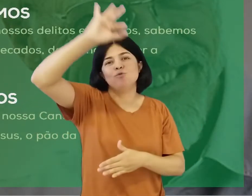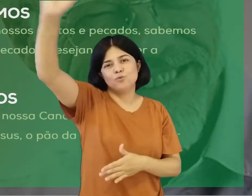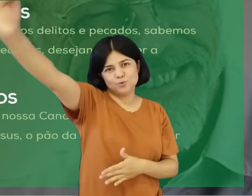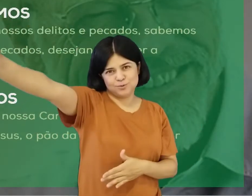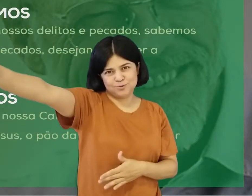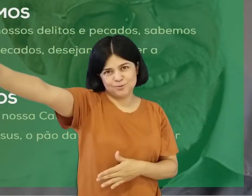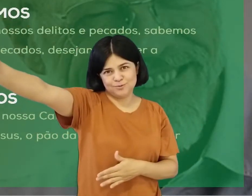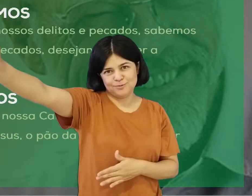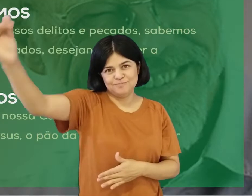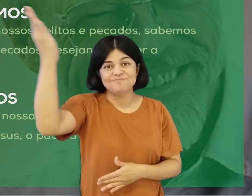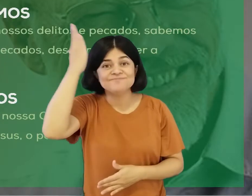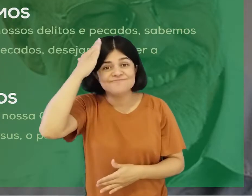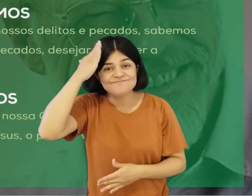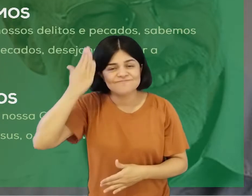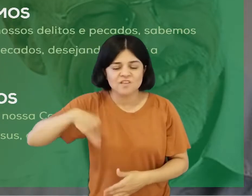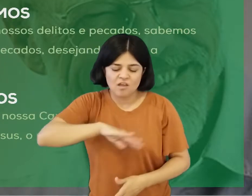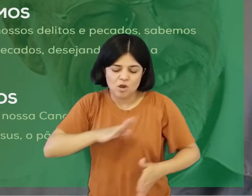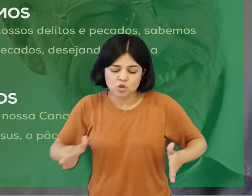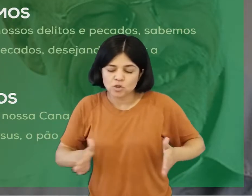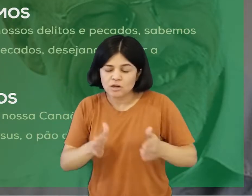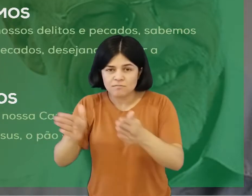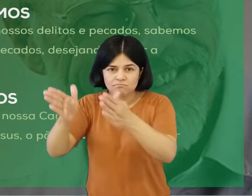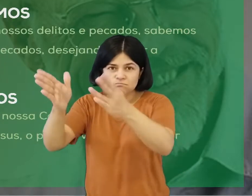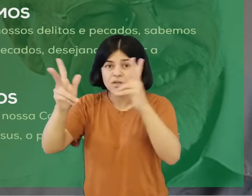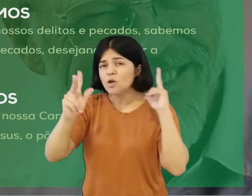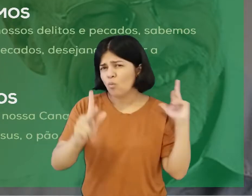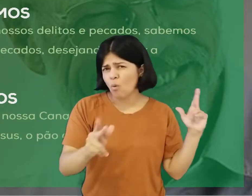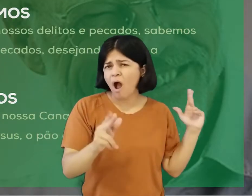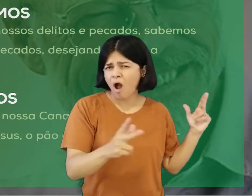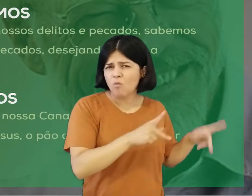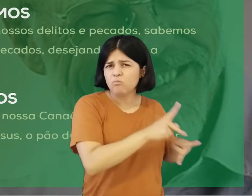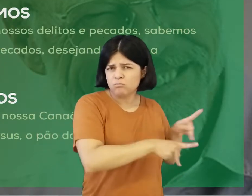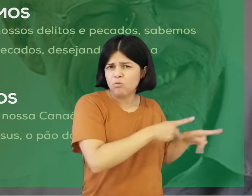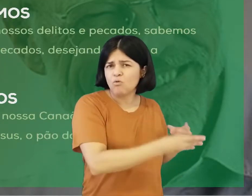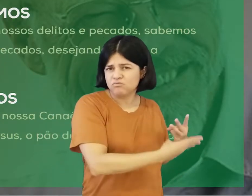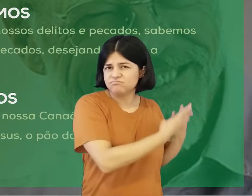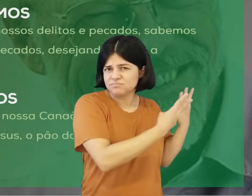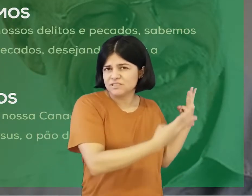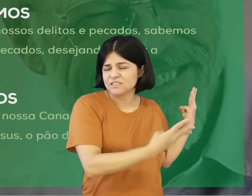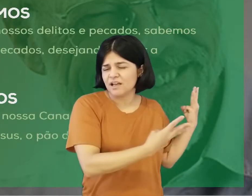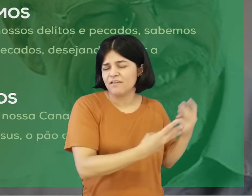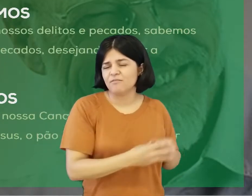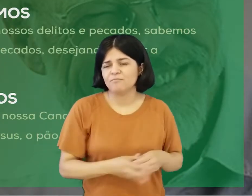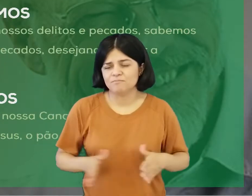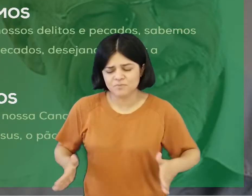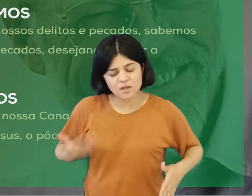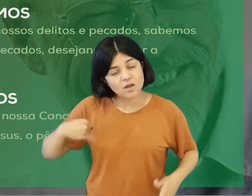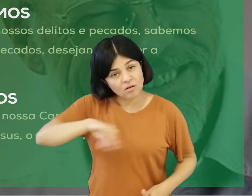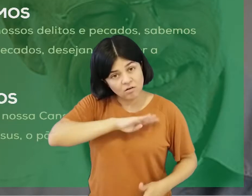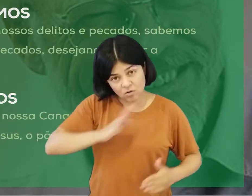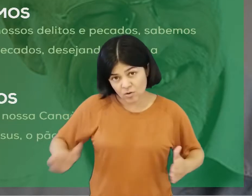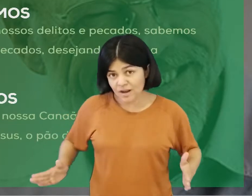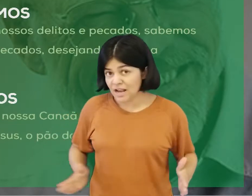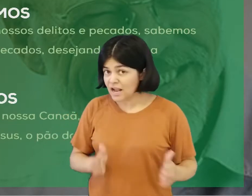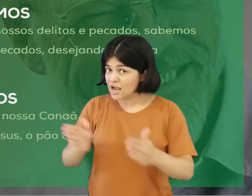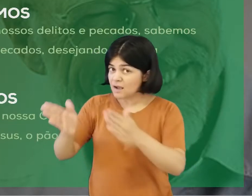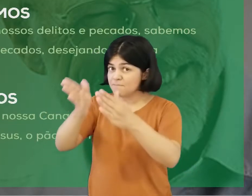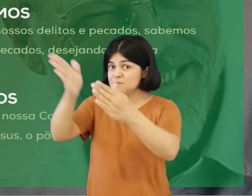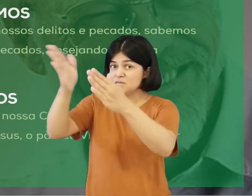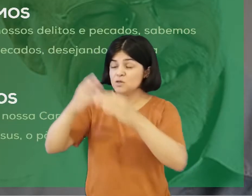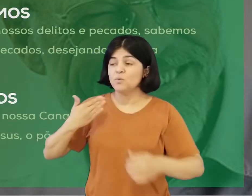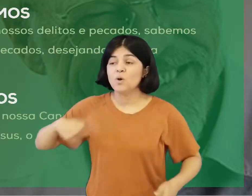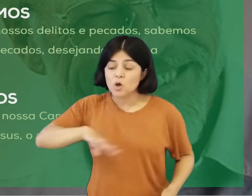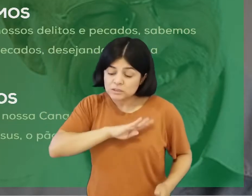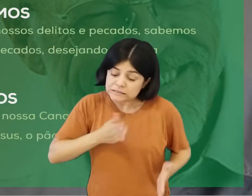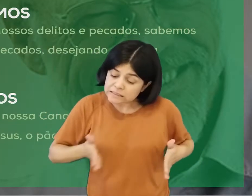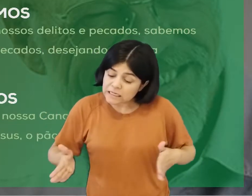Estamos numa jornada, igual ao povo lá do Egito, que saiu do Egito. Estamos a caminho desse